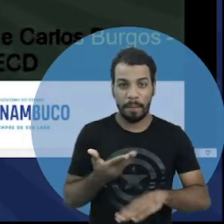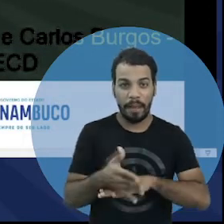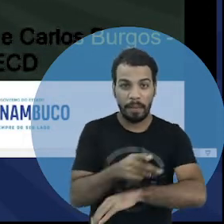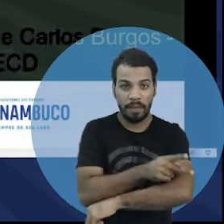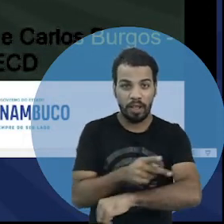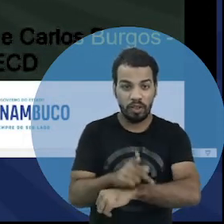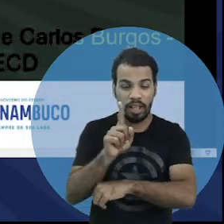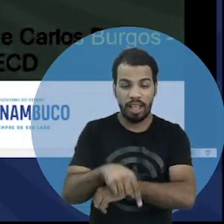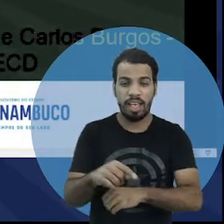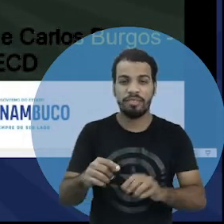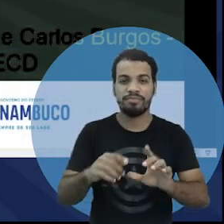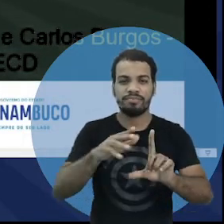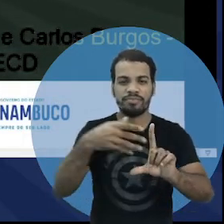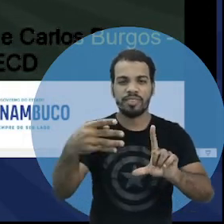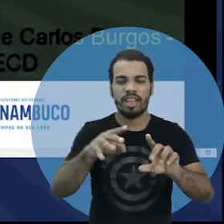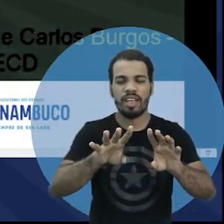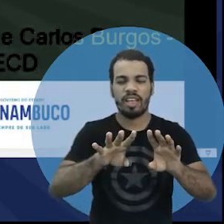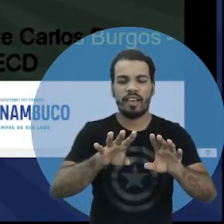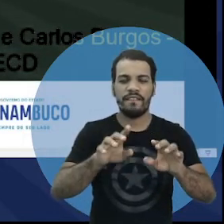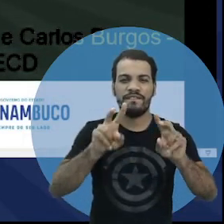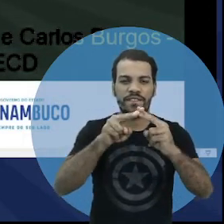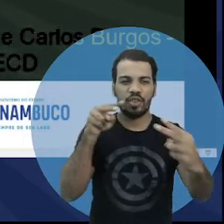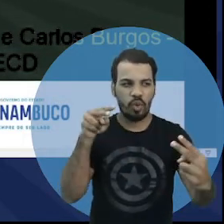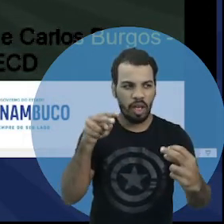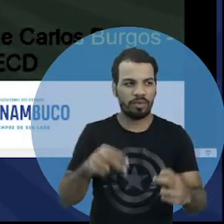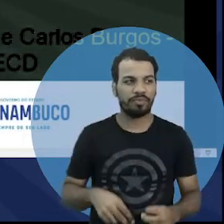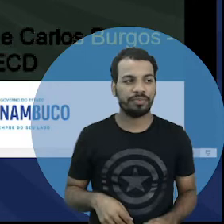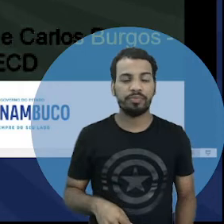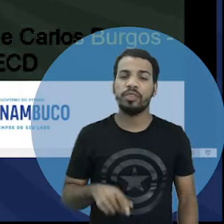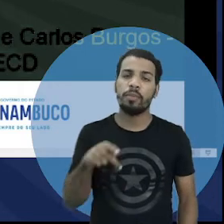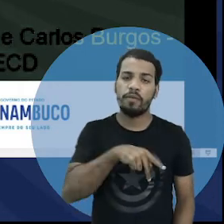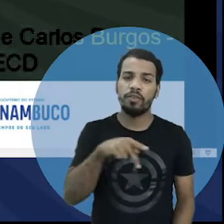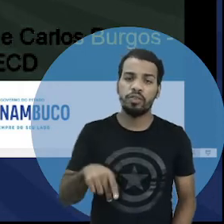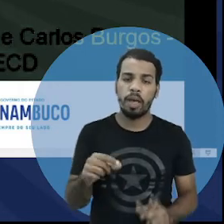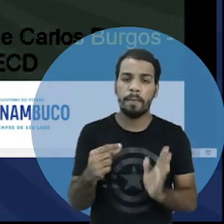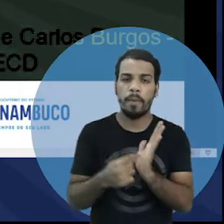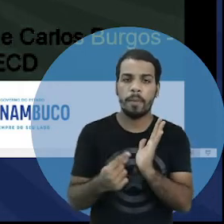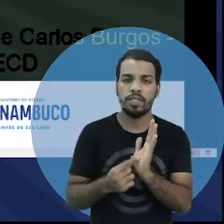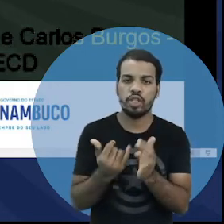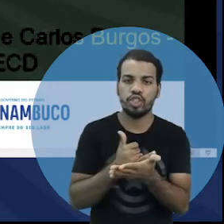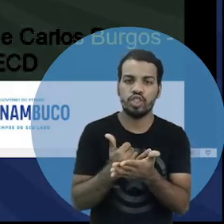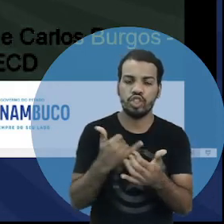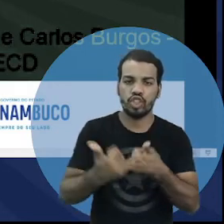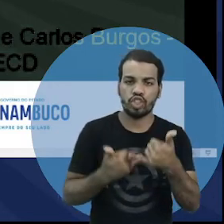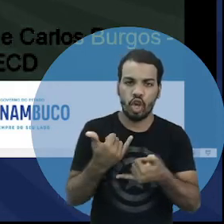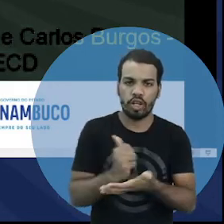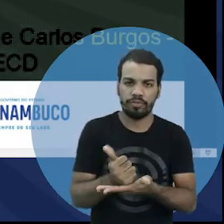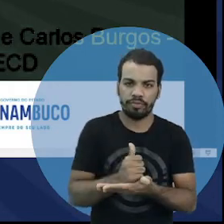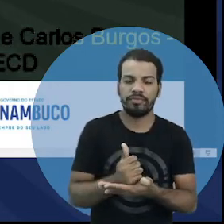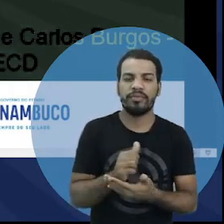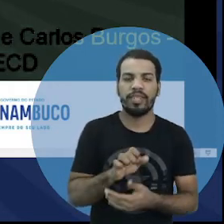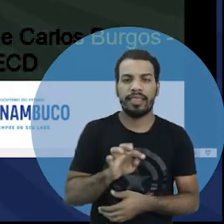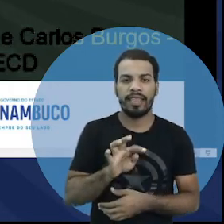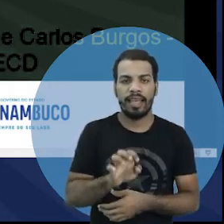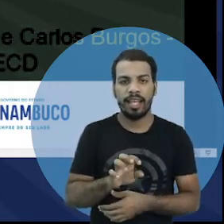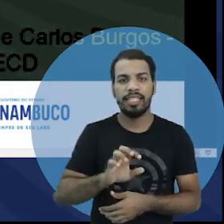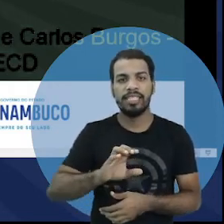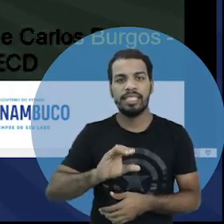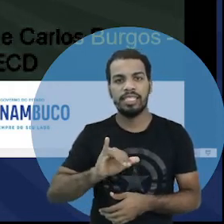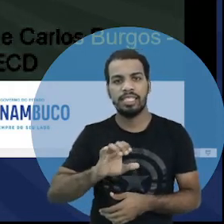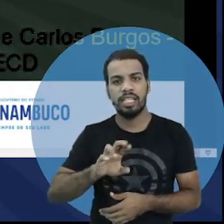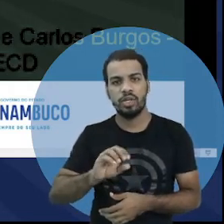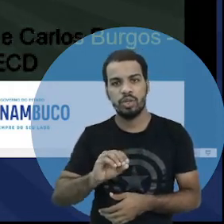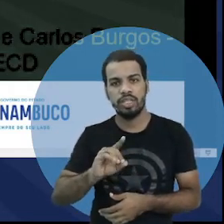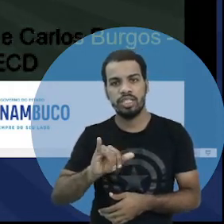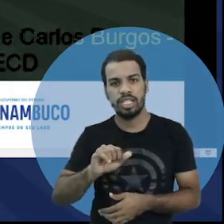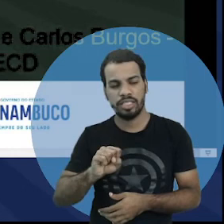virtual. Eu sou o professor Richard, sou professor de programação de jogos na ETS Ciro Dias, e aqui é o professor Carlos, o professor